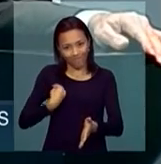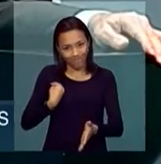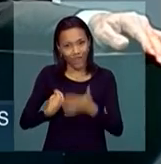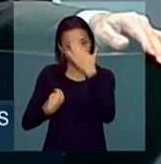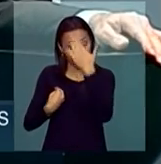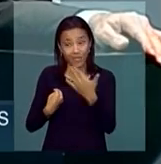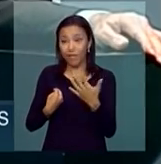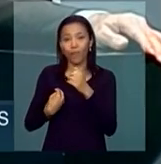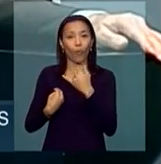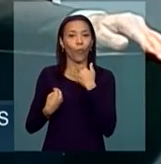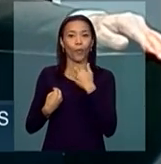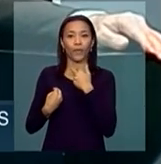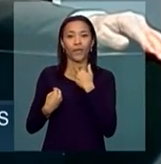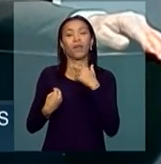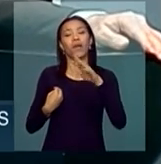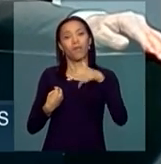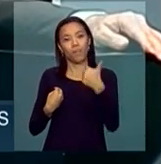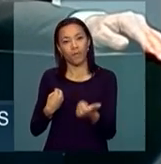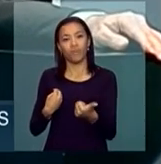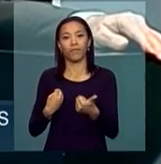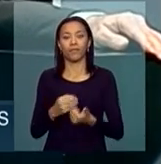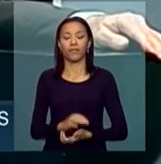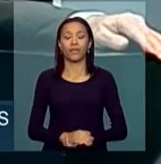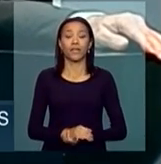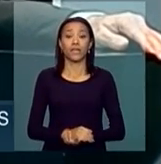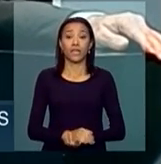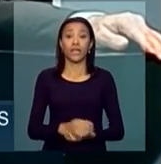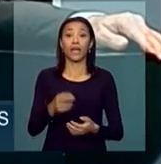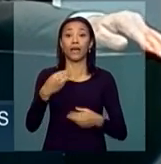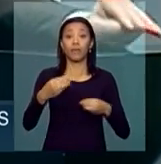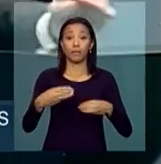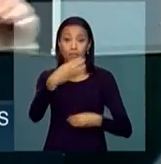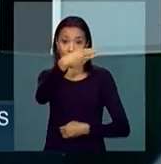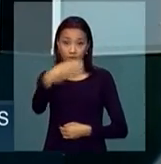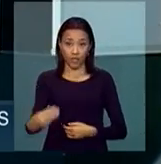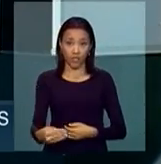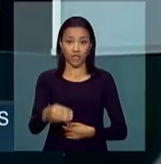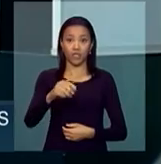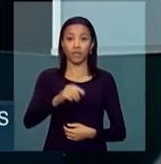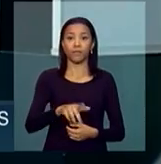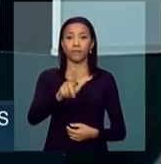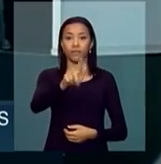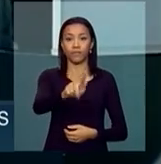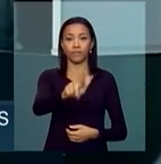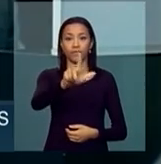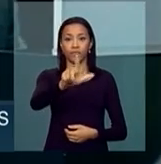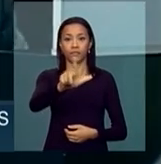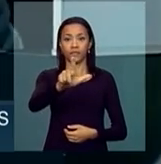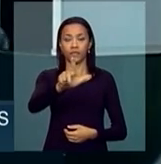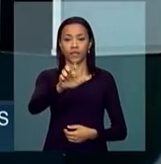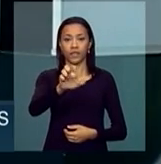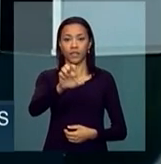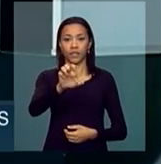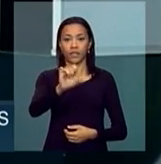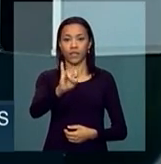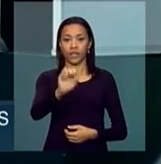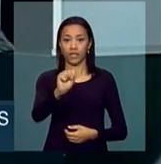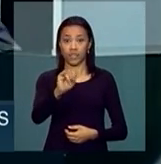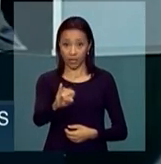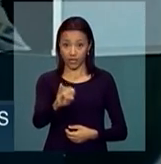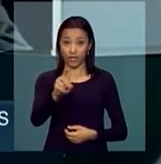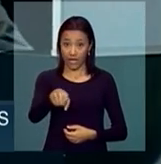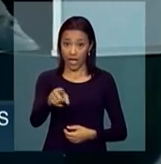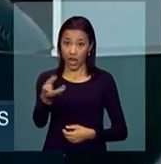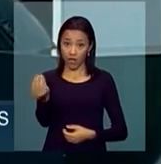mas não podendo, acho que fica melhor até na ausência, que é a ministra Gleisi. Porque a ministra Gleisi, ela coordenou a elaboração desse plano